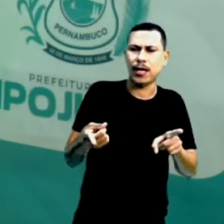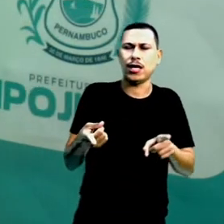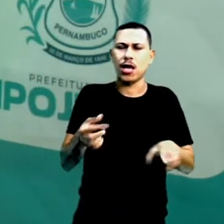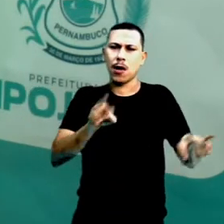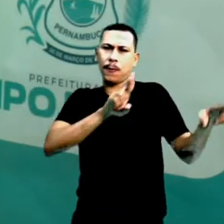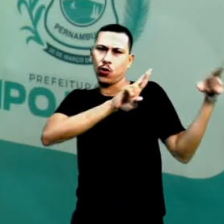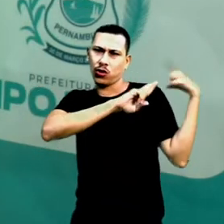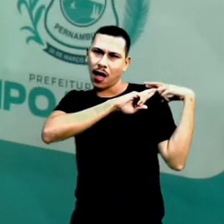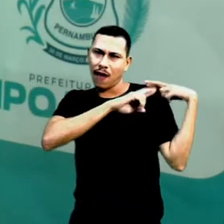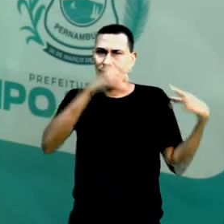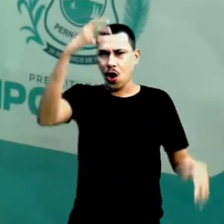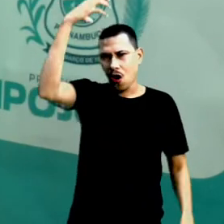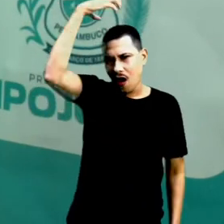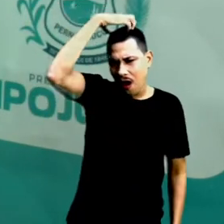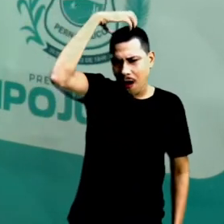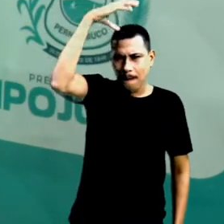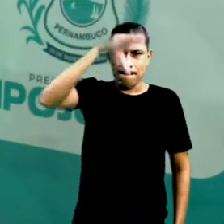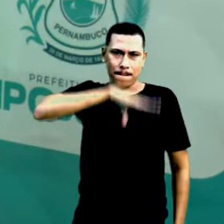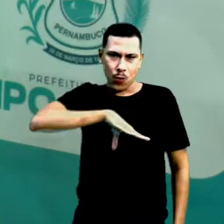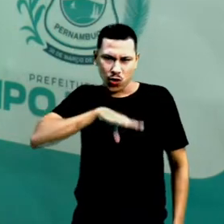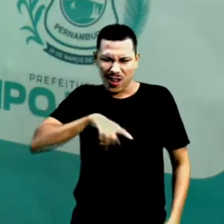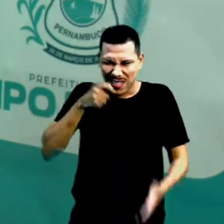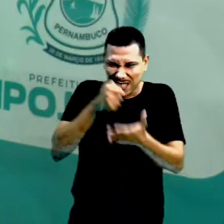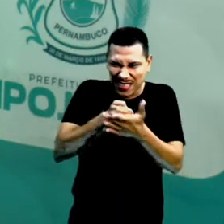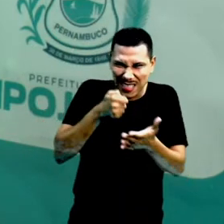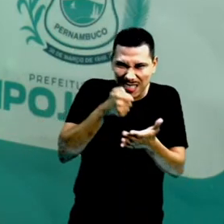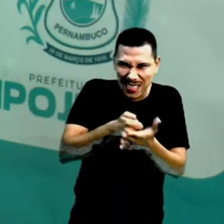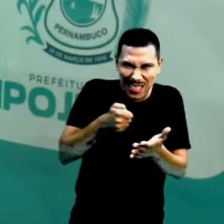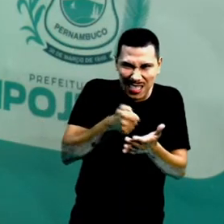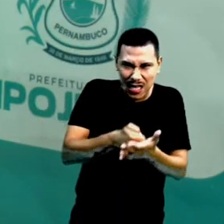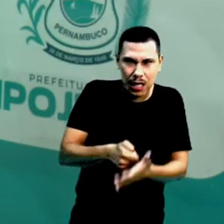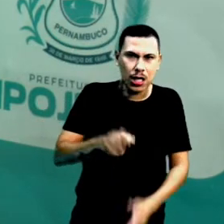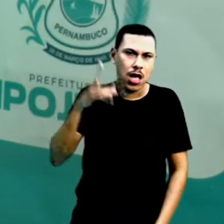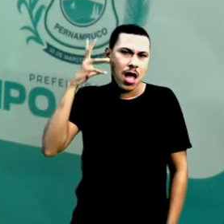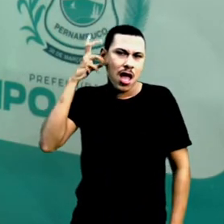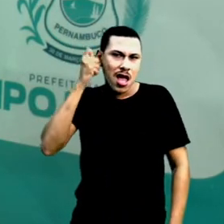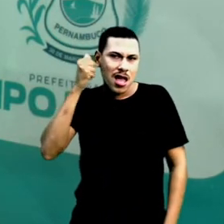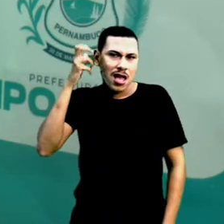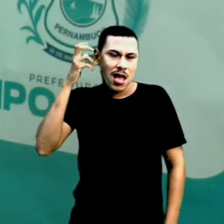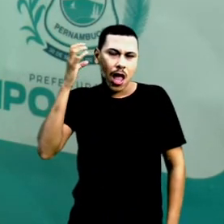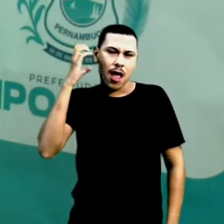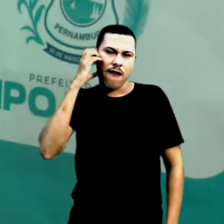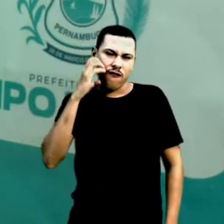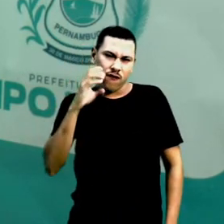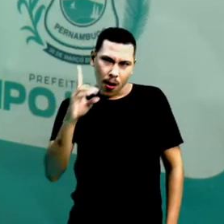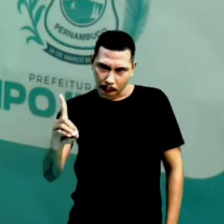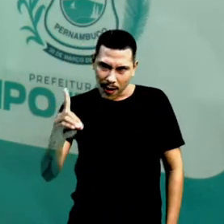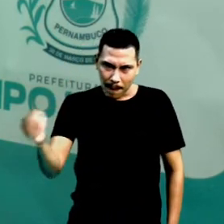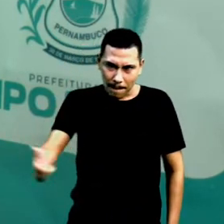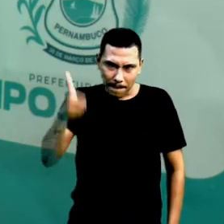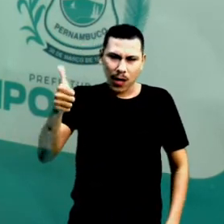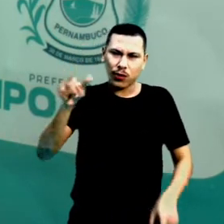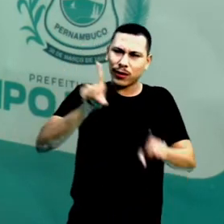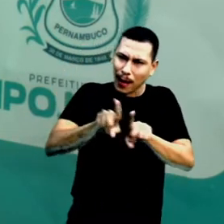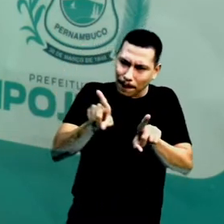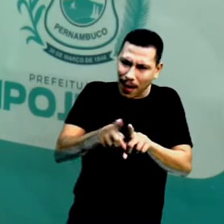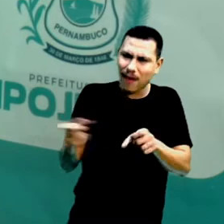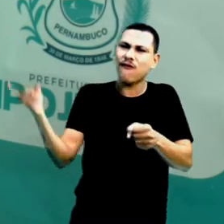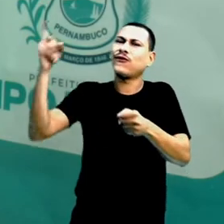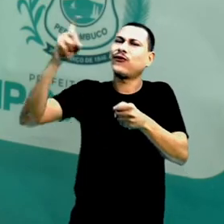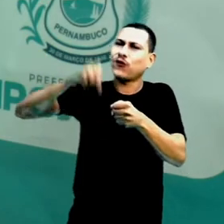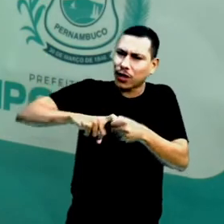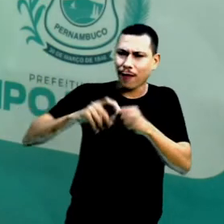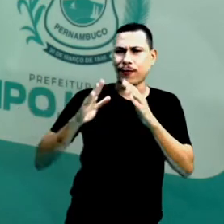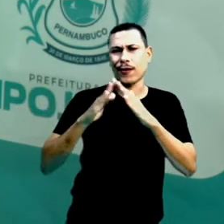depois disso, vão exigir que o Dom Pedro, ele também deixasse o Brasil e